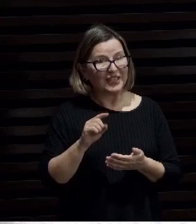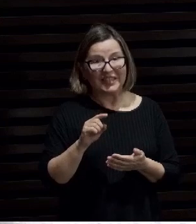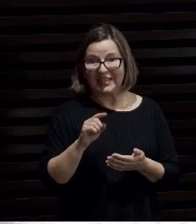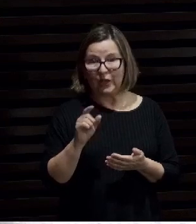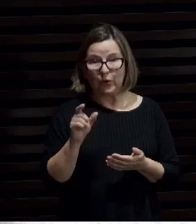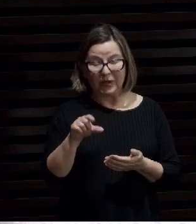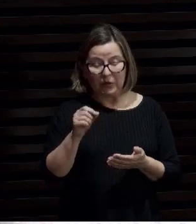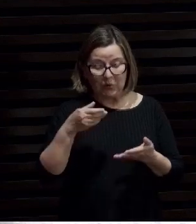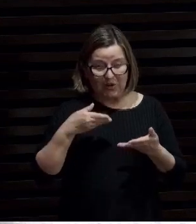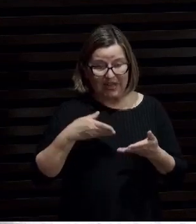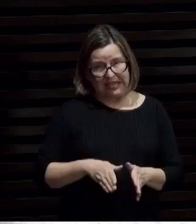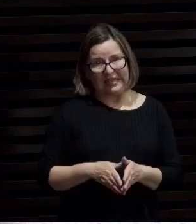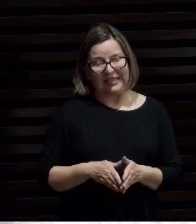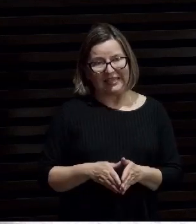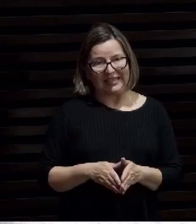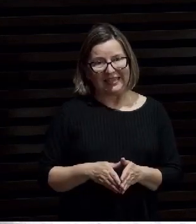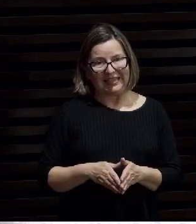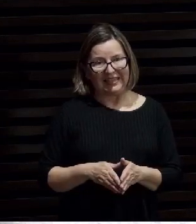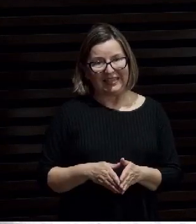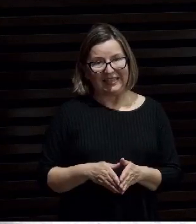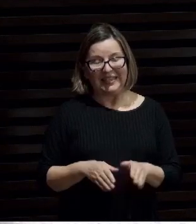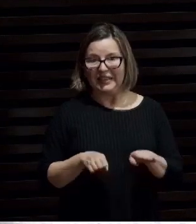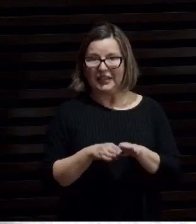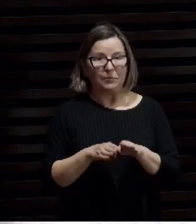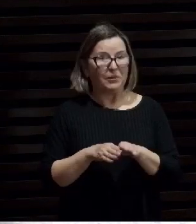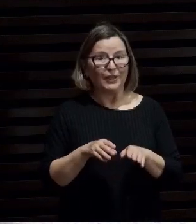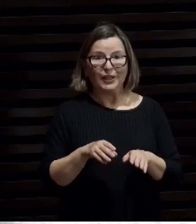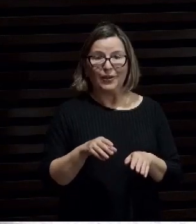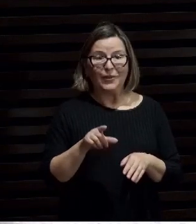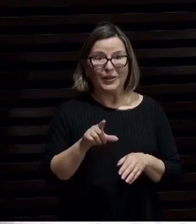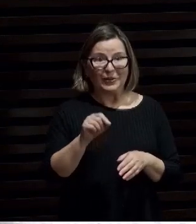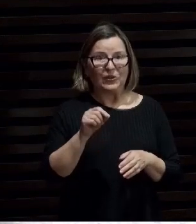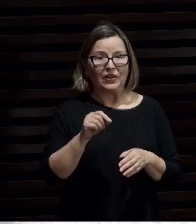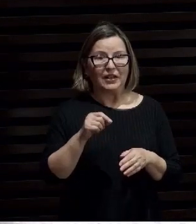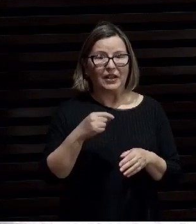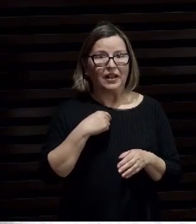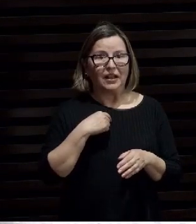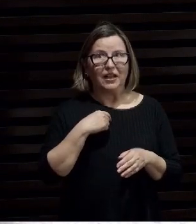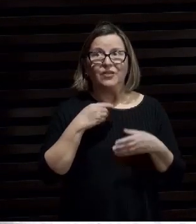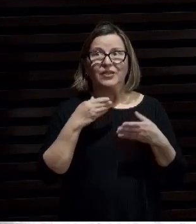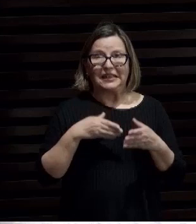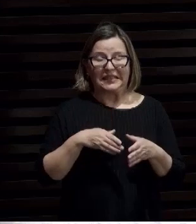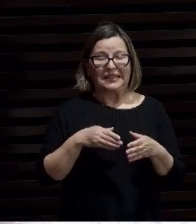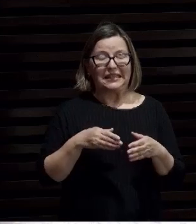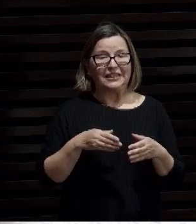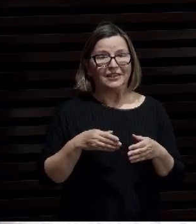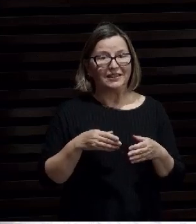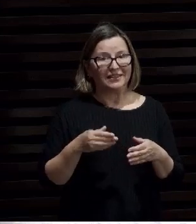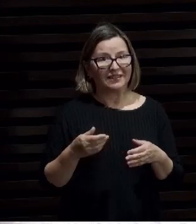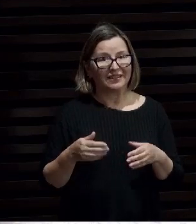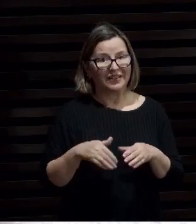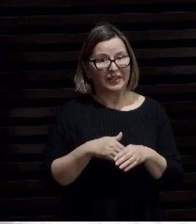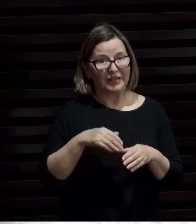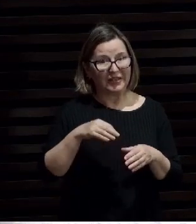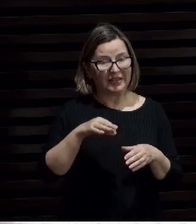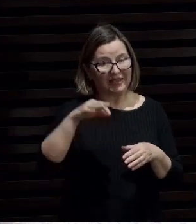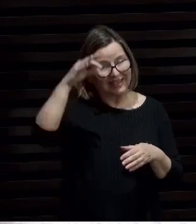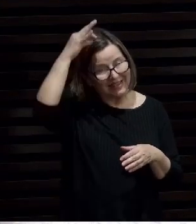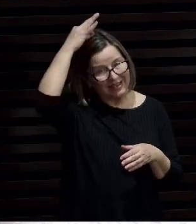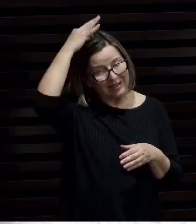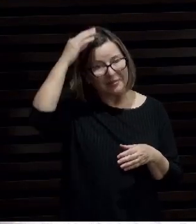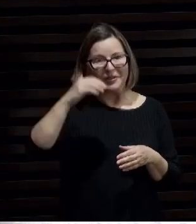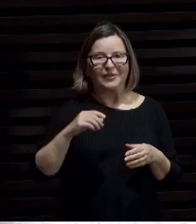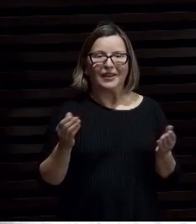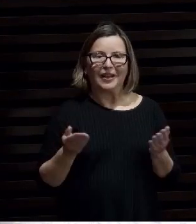nascer e você também não escolhe nascer de novo. É Deus que faz. Então, se você está com esse sentimento, eu digo as palavras